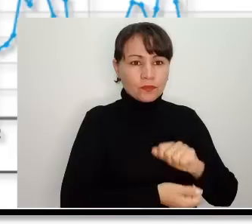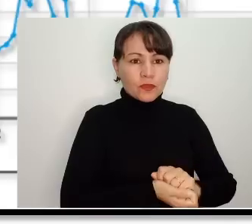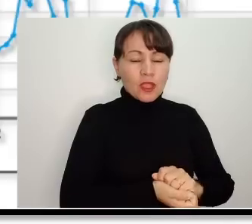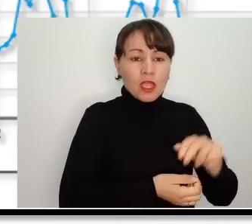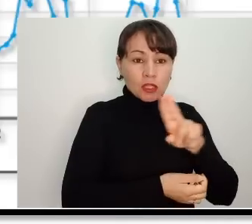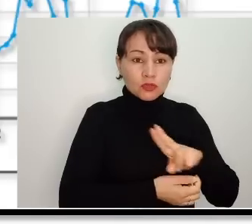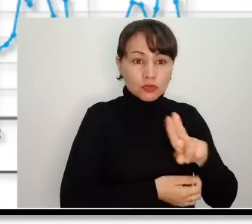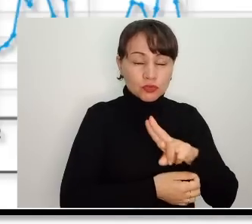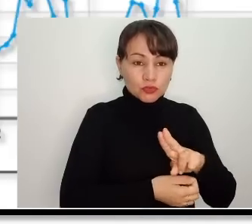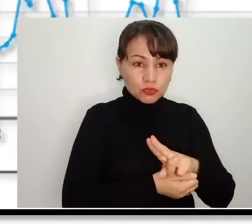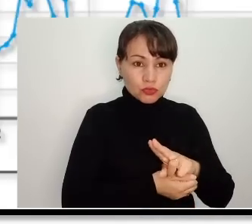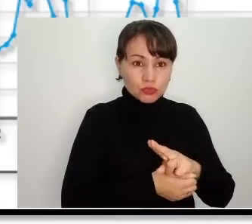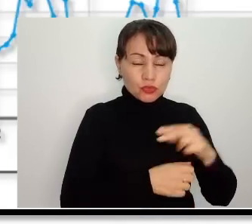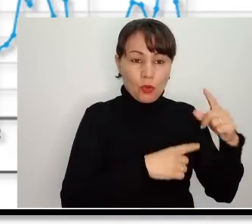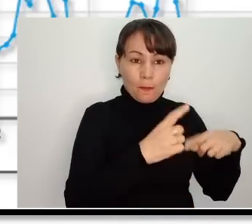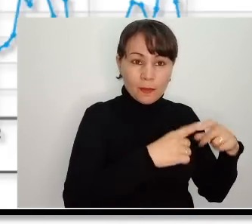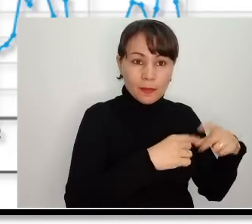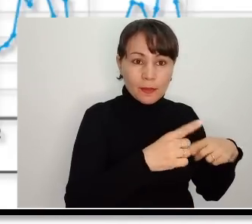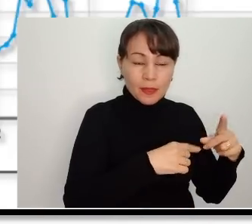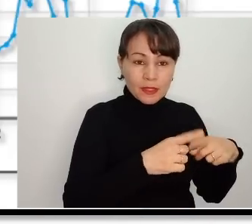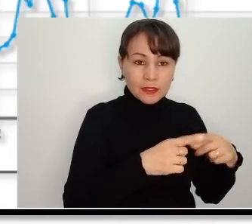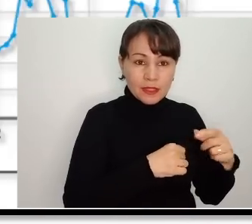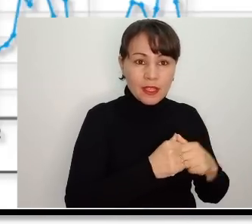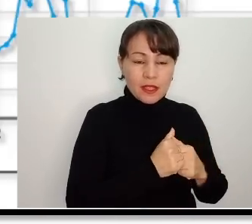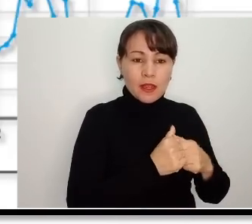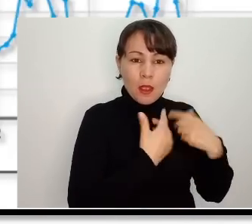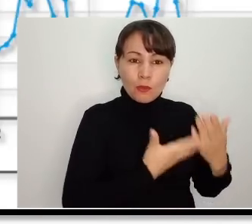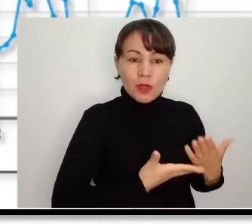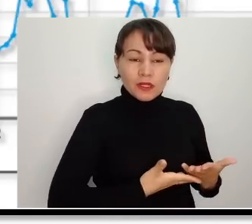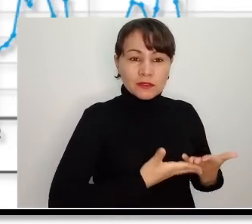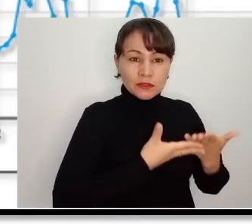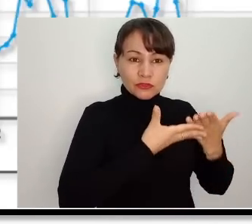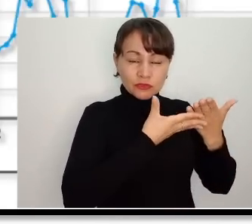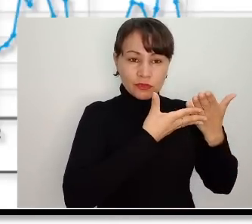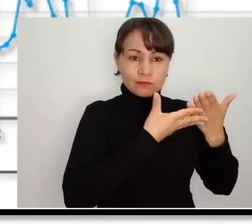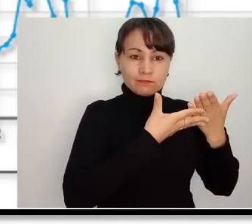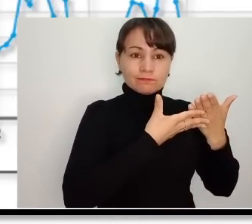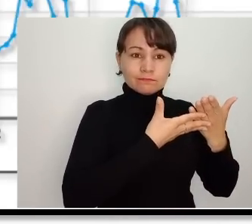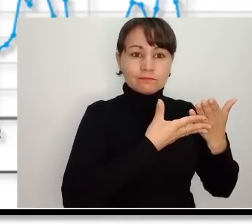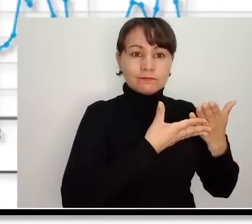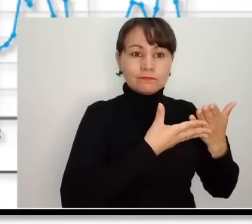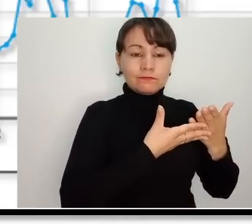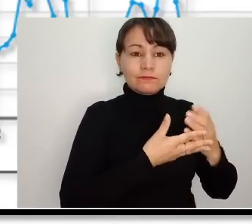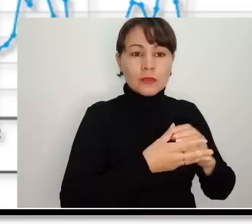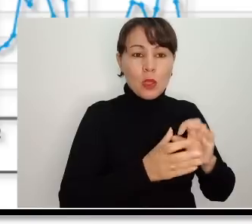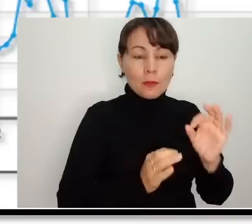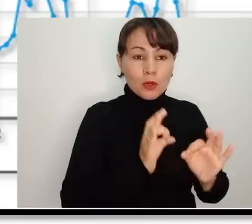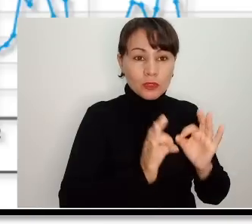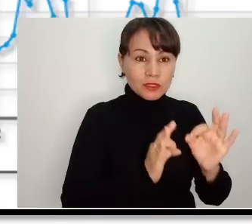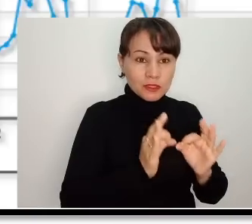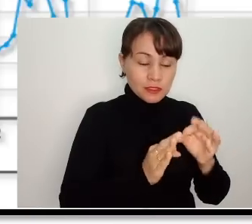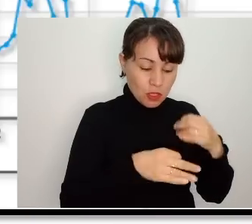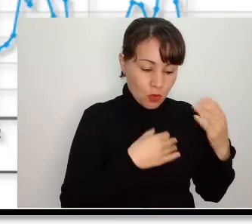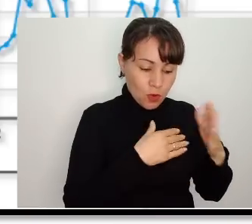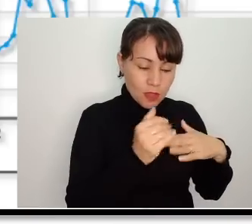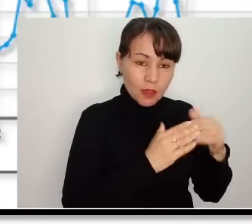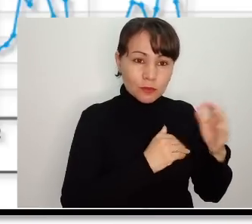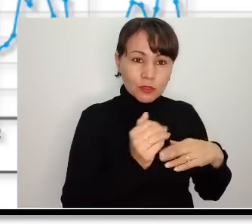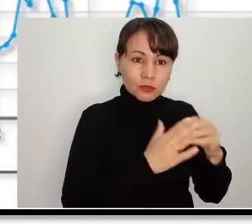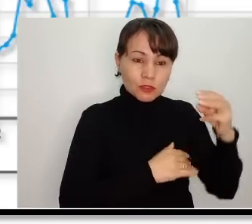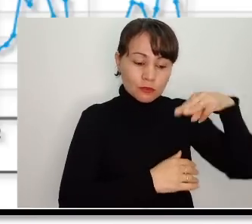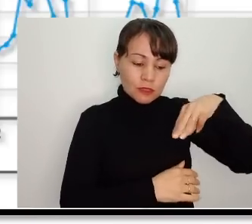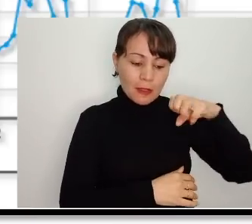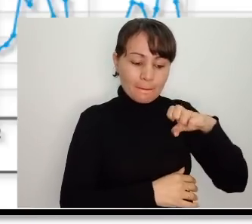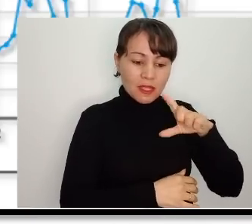eles usam a matéria-prima, que é a serotonina, para confecção, ou seja, para a produção